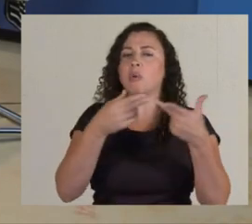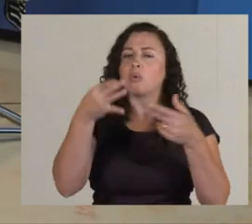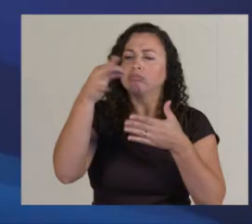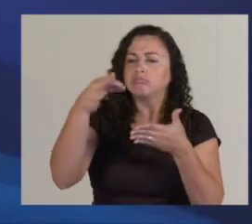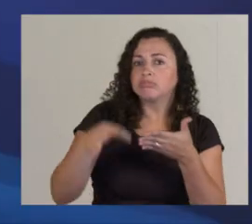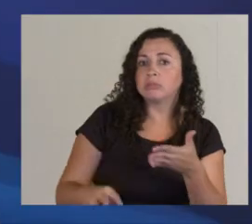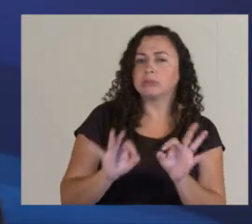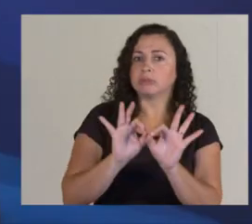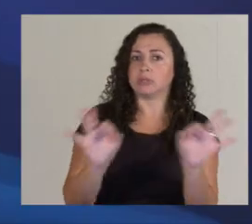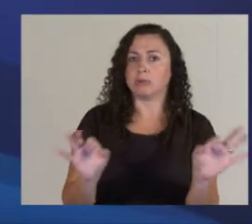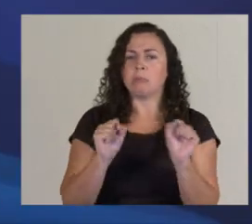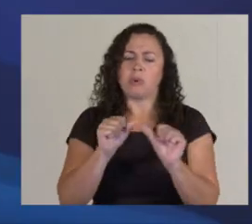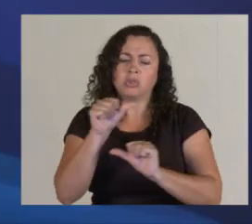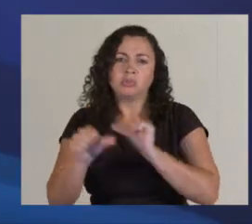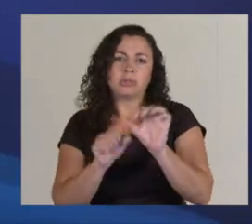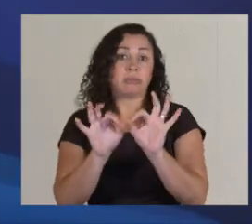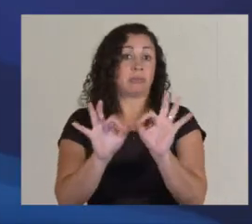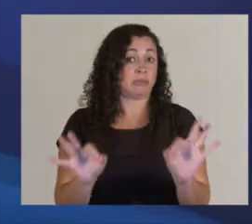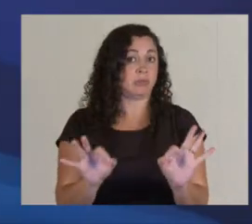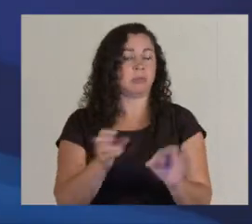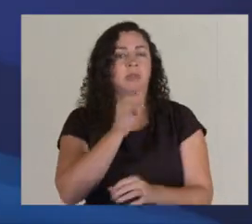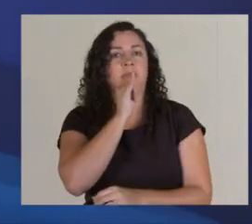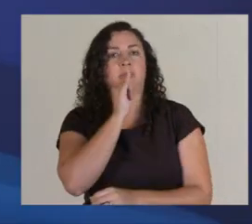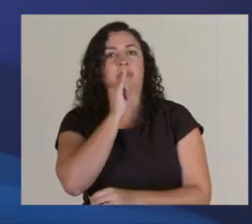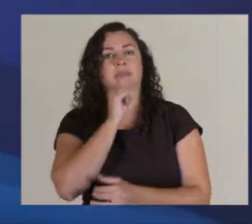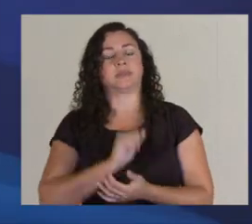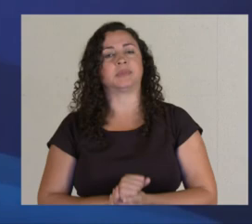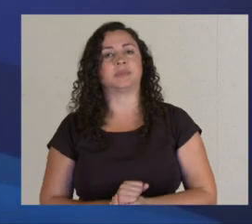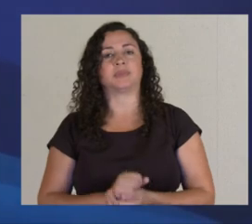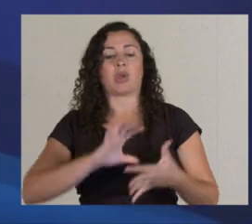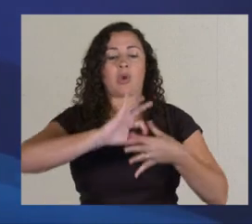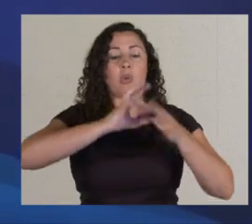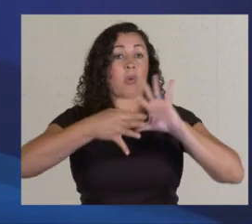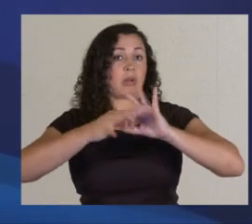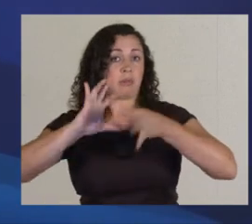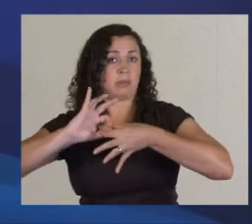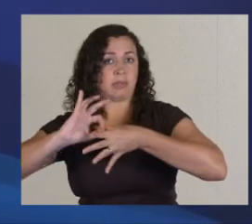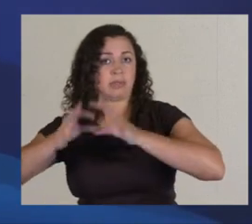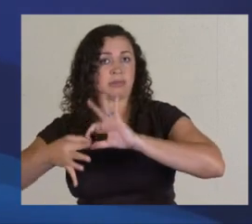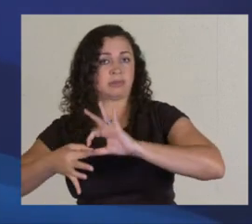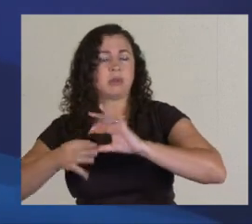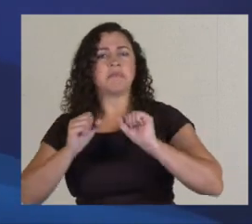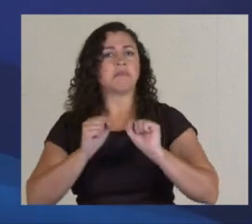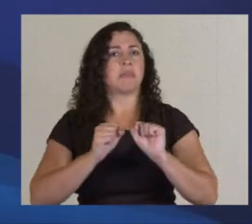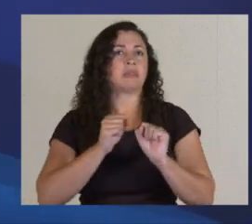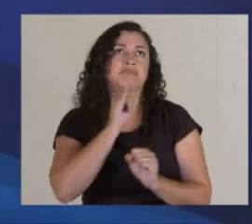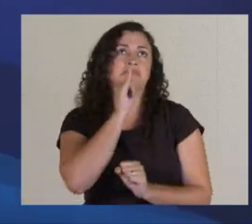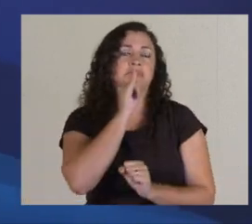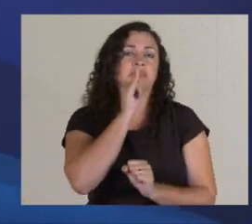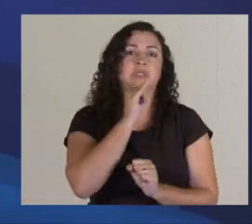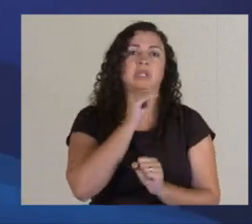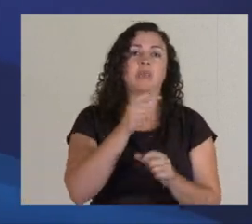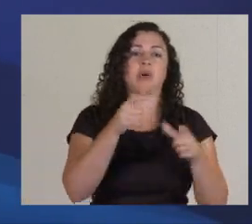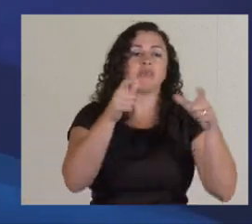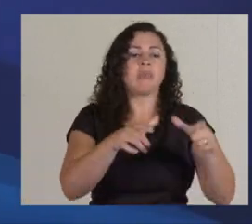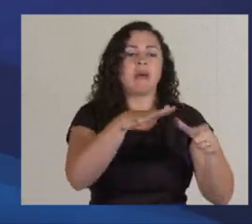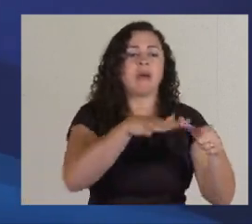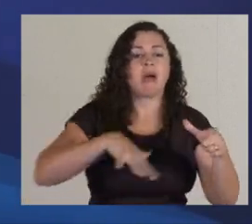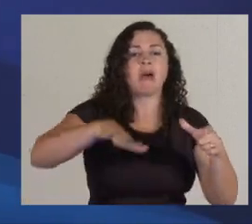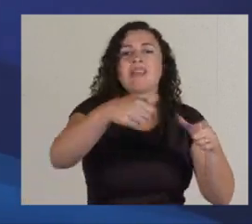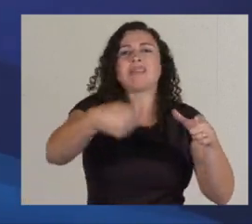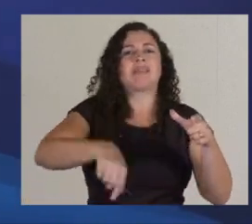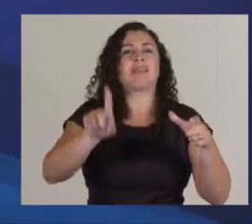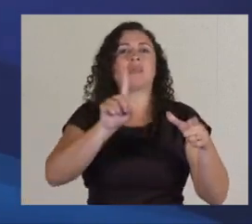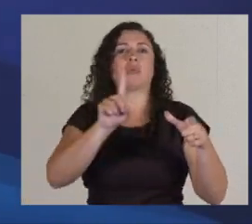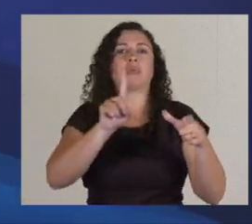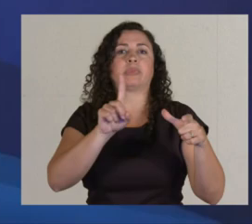pontuais e concretas que podem até mudar alguma coisa. Por exemplo, eu menciono aqui a questão das Olimpíadas, né? Pode ser que, de repente, alguma